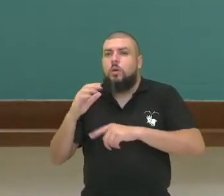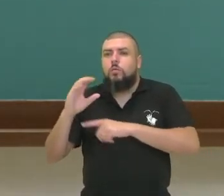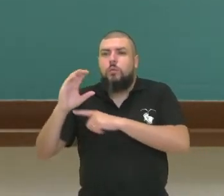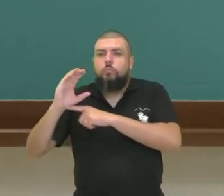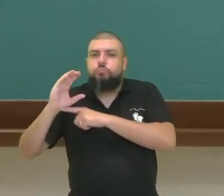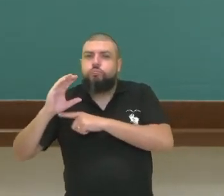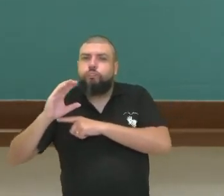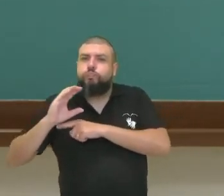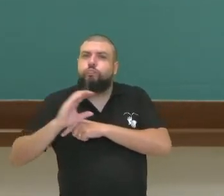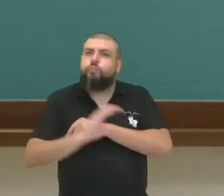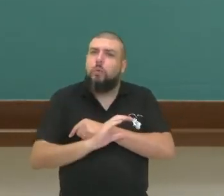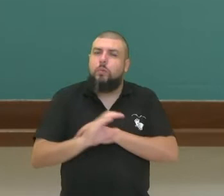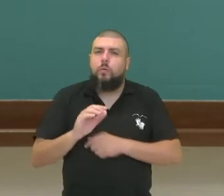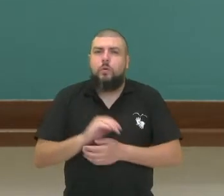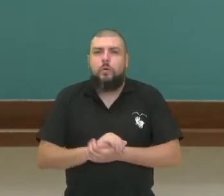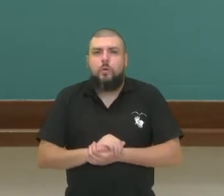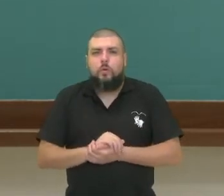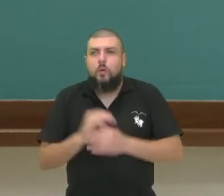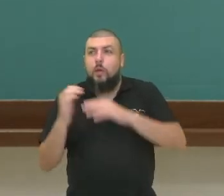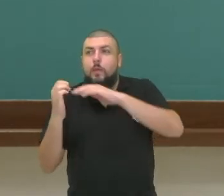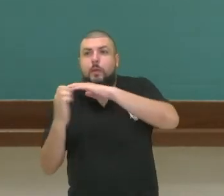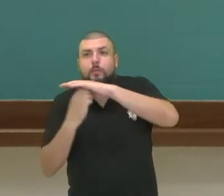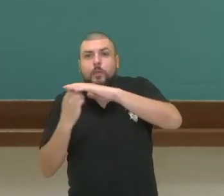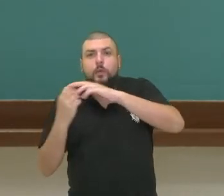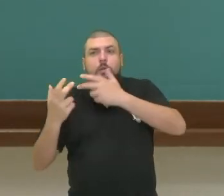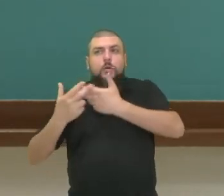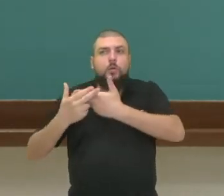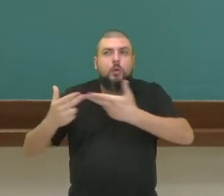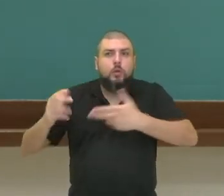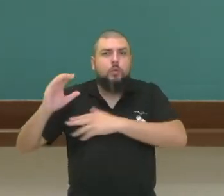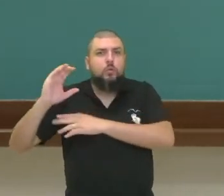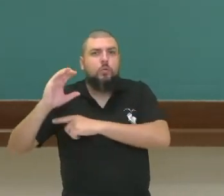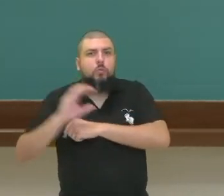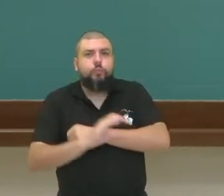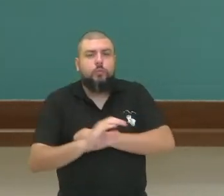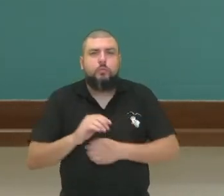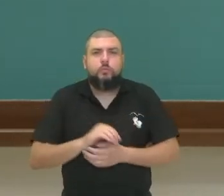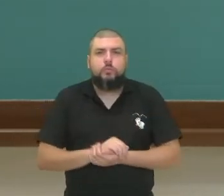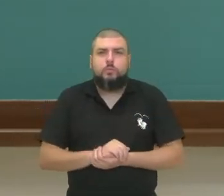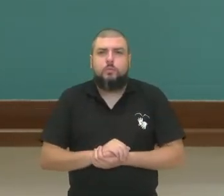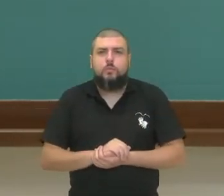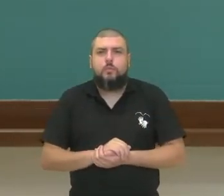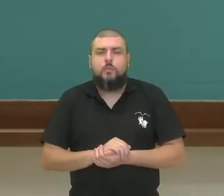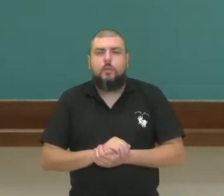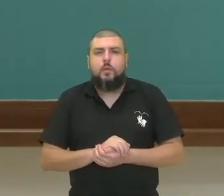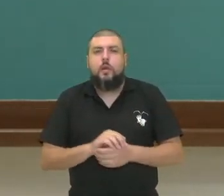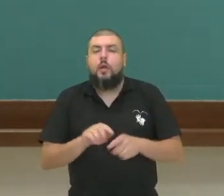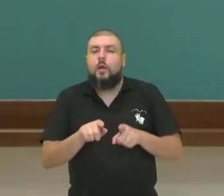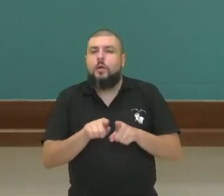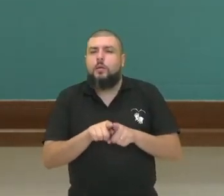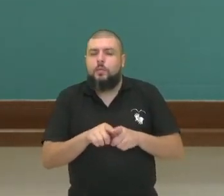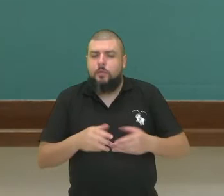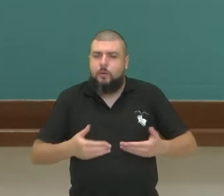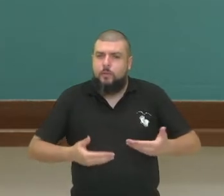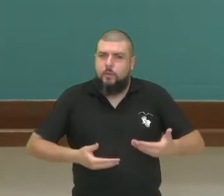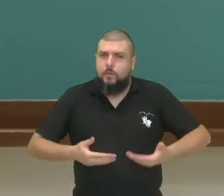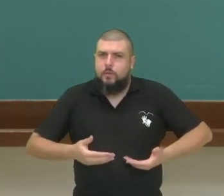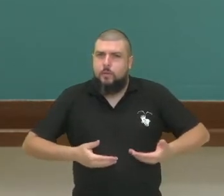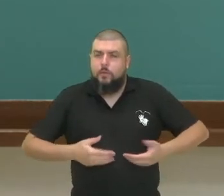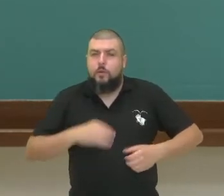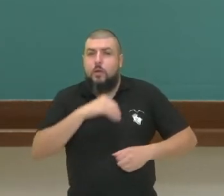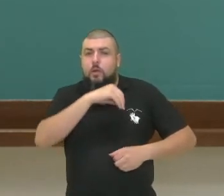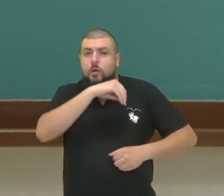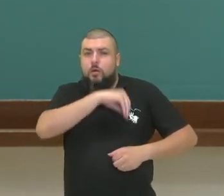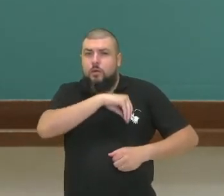esse capital para o Brasil, novas empresas para o Brasil. O arrocho salarial dos trabalhadores, como já falei,